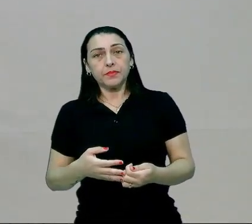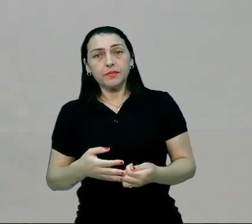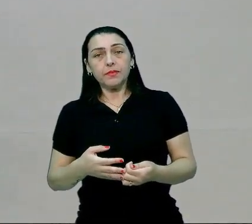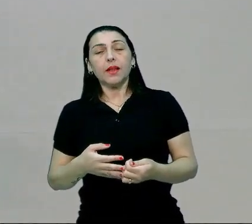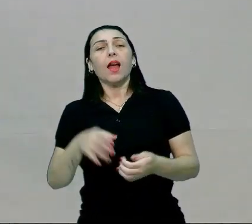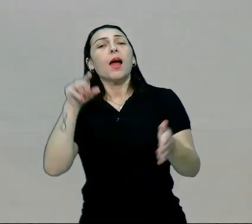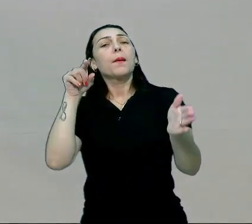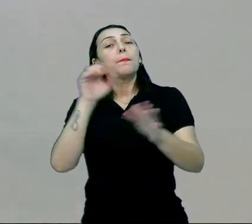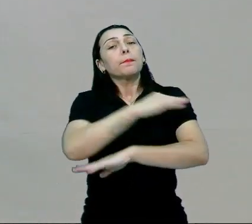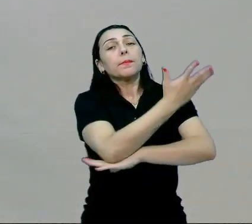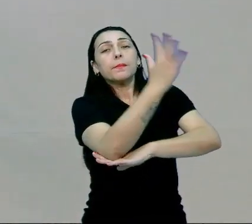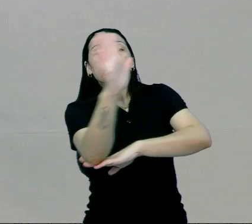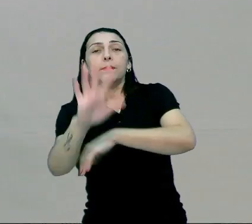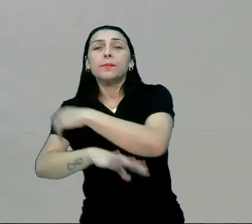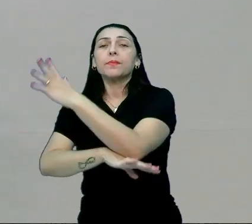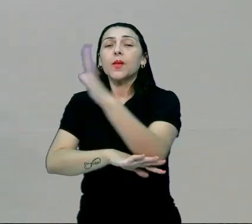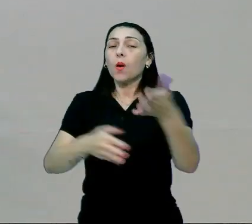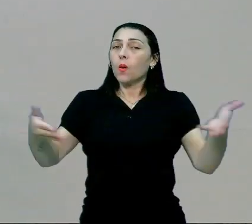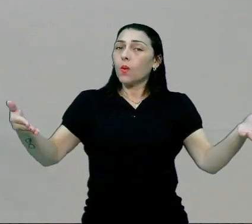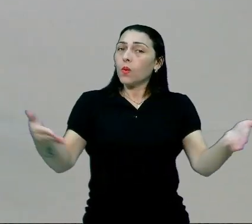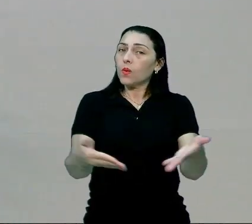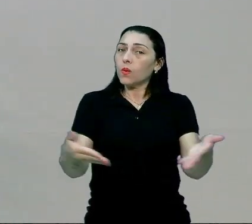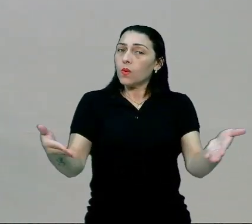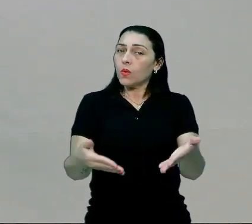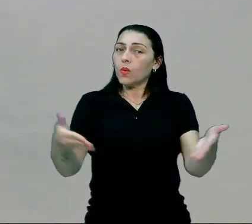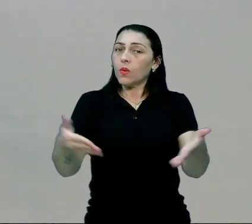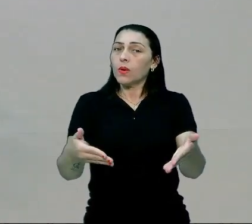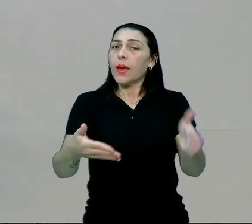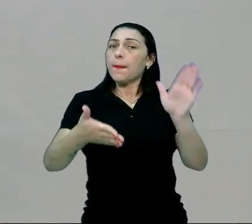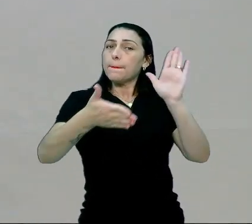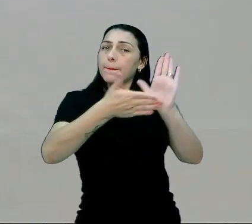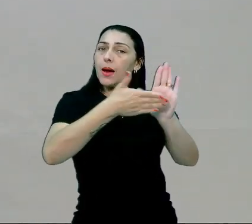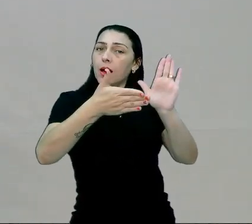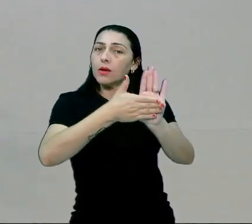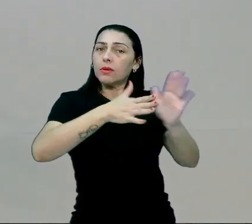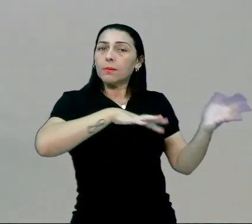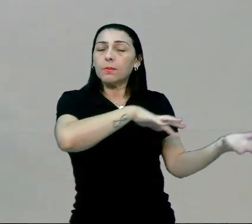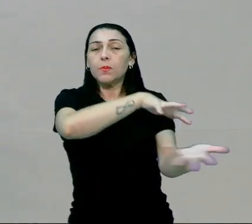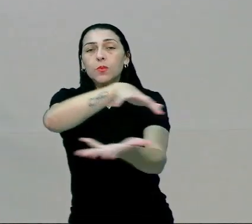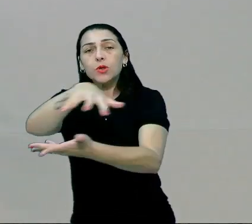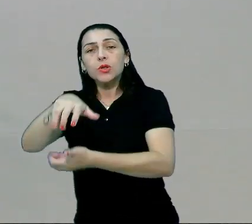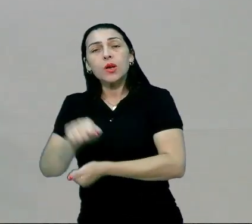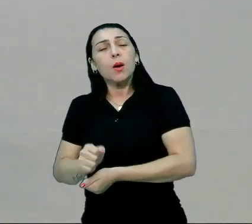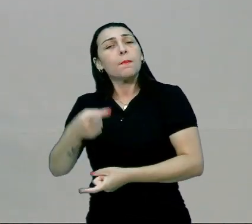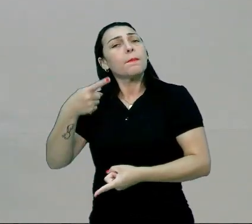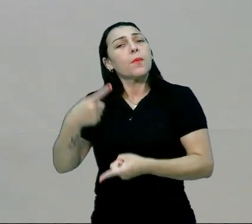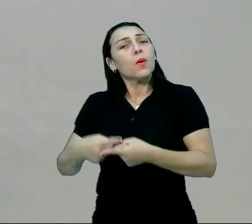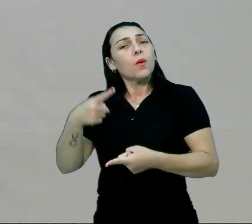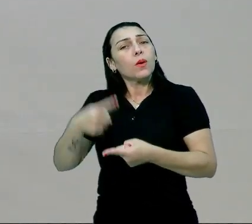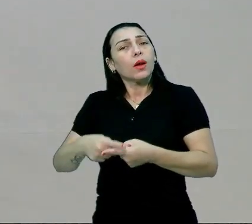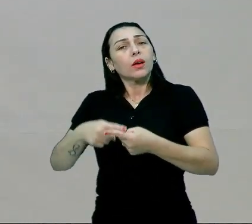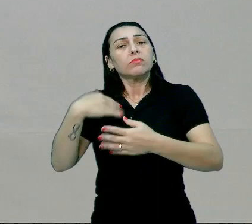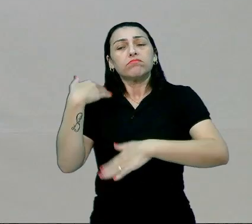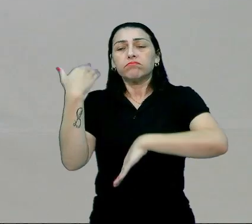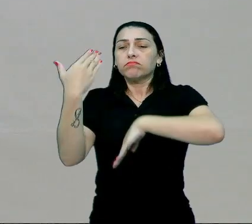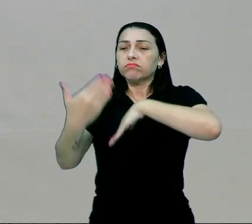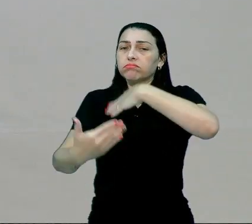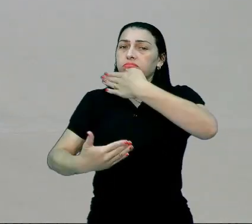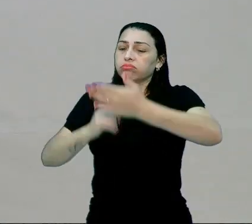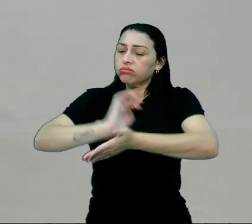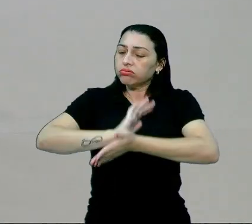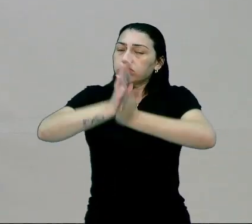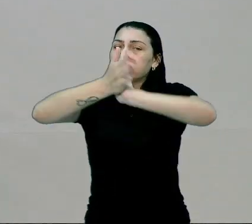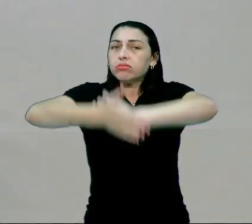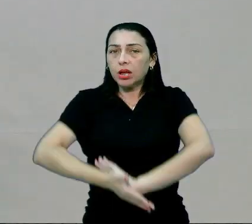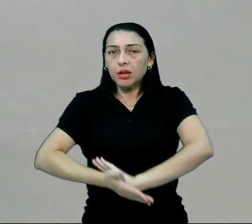A questão ambiental, hoje, ela é pauta mundial devido a esse processo de